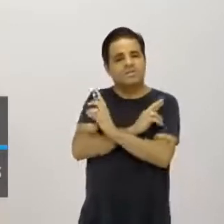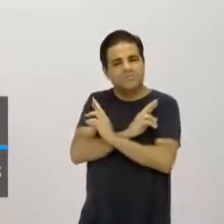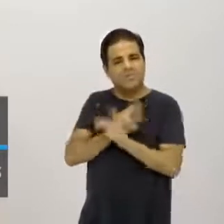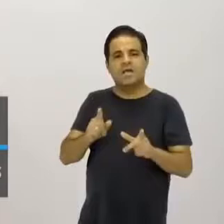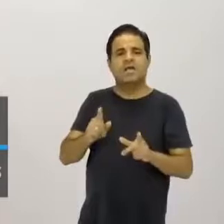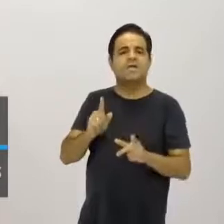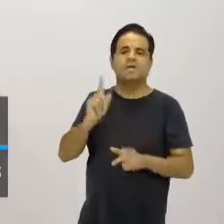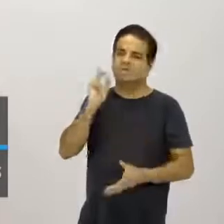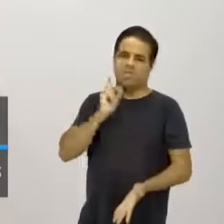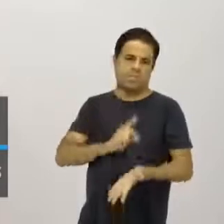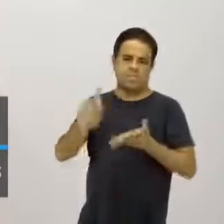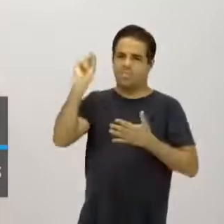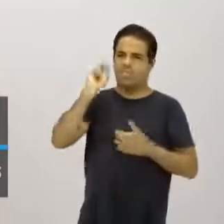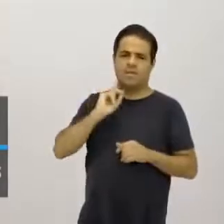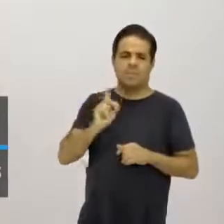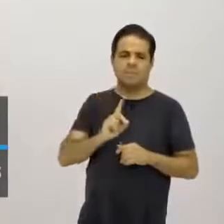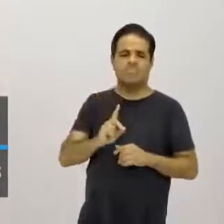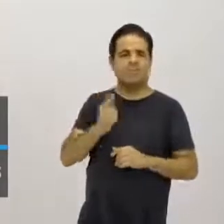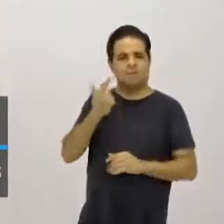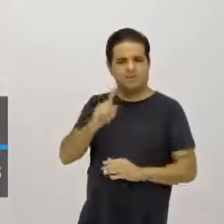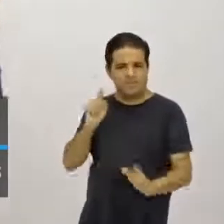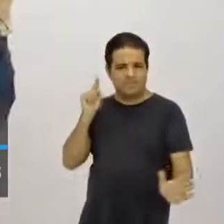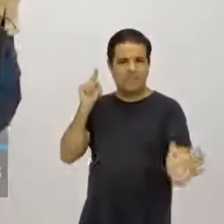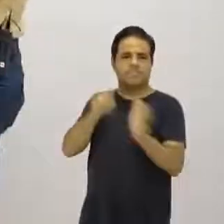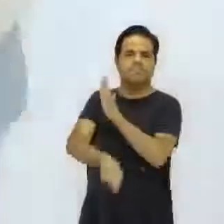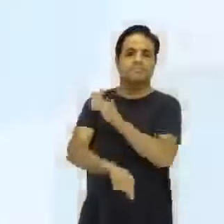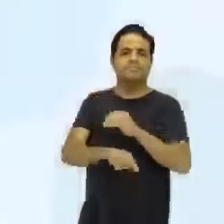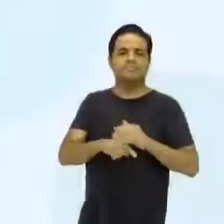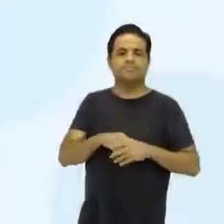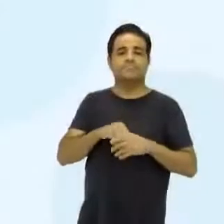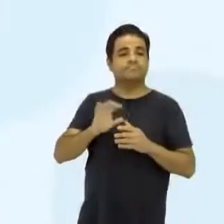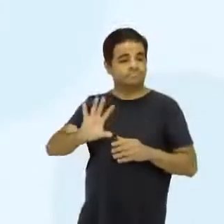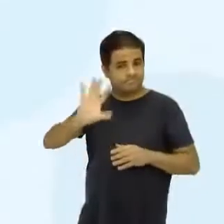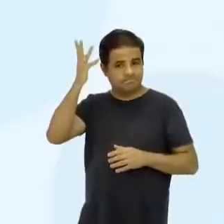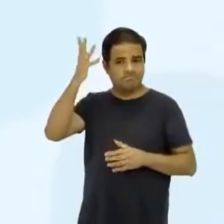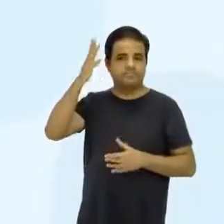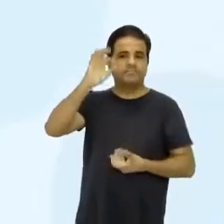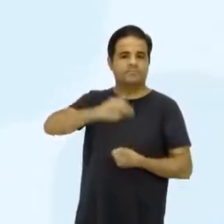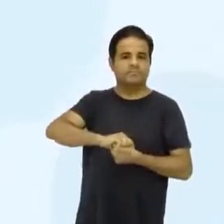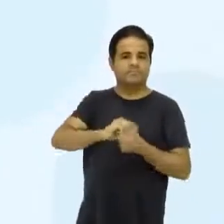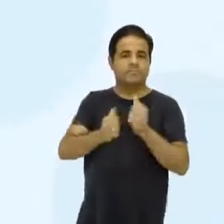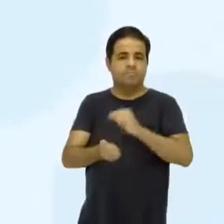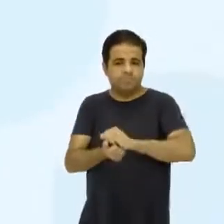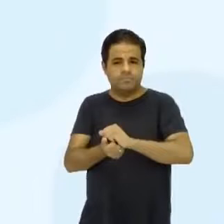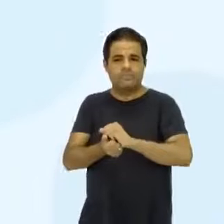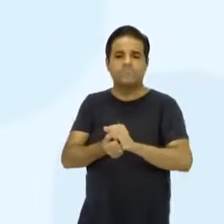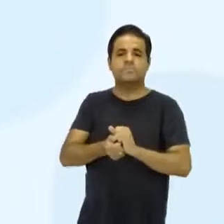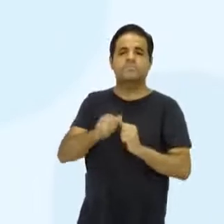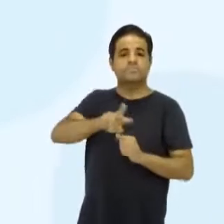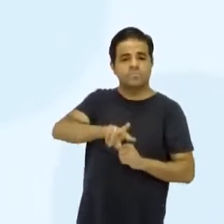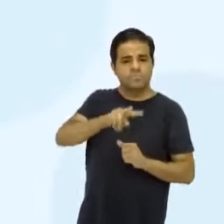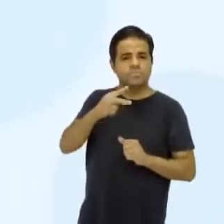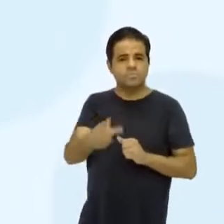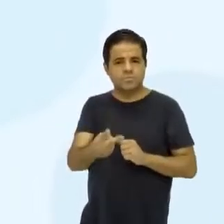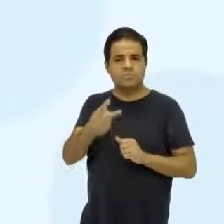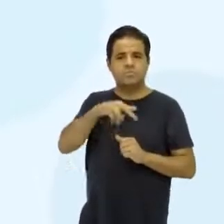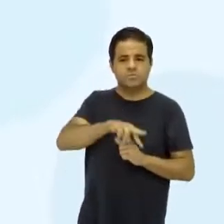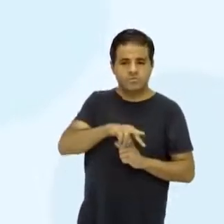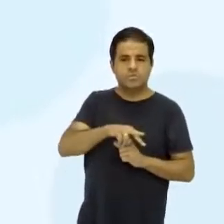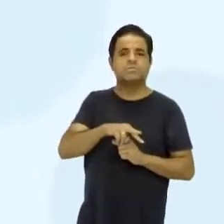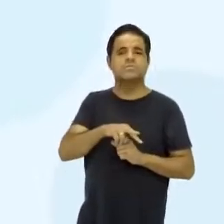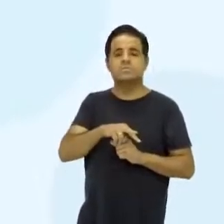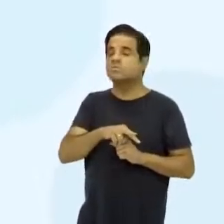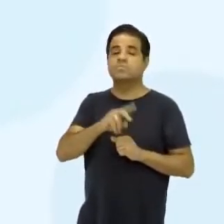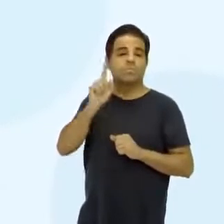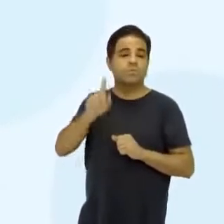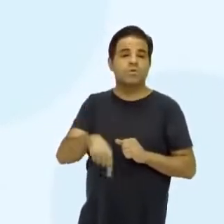ser um inimigo. Dá a próxima apertadinha aqui para nós. Acontece um processo de adaptação dos dois lados, hein?